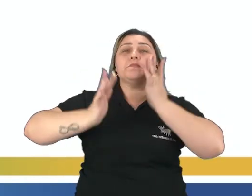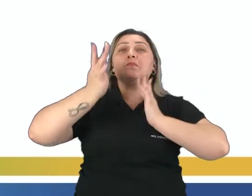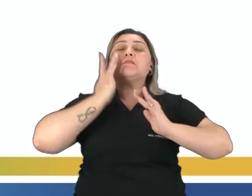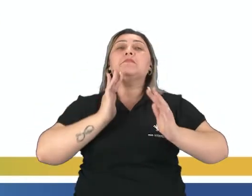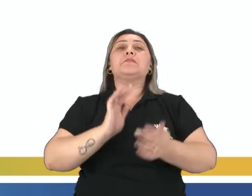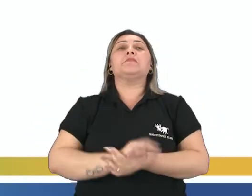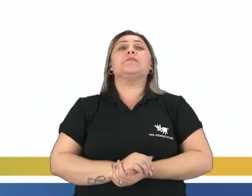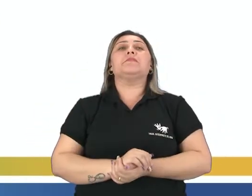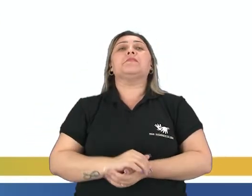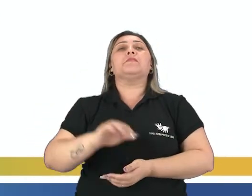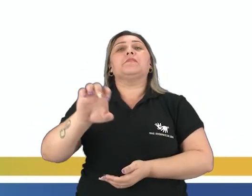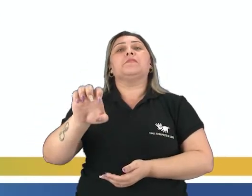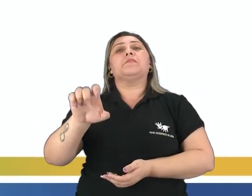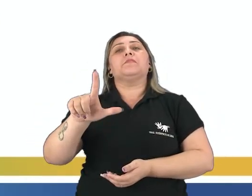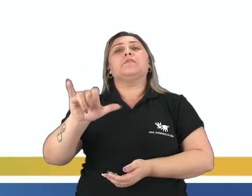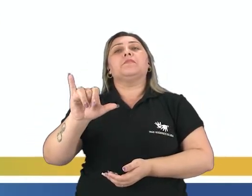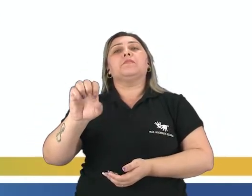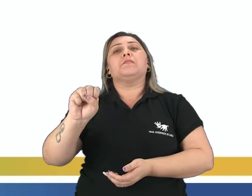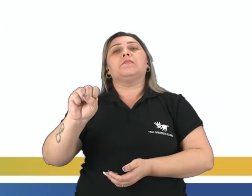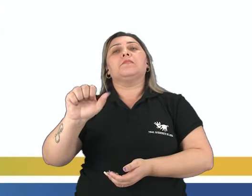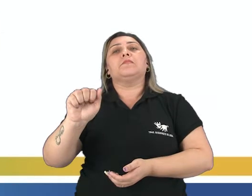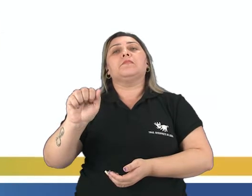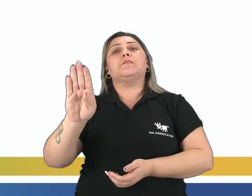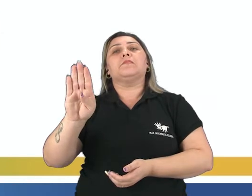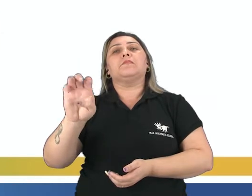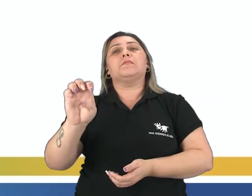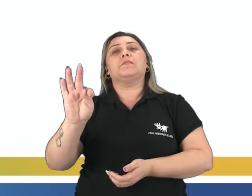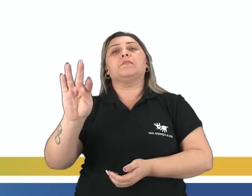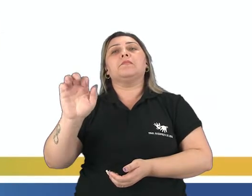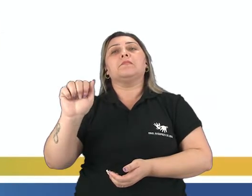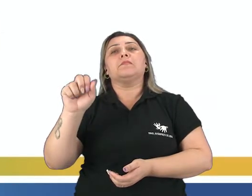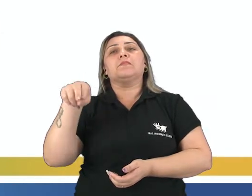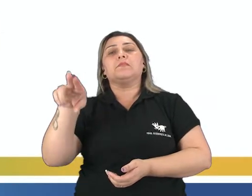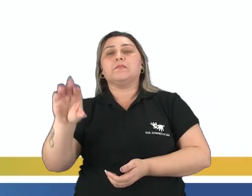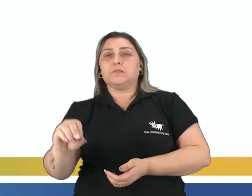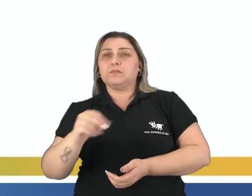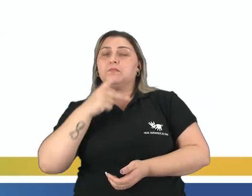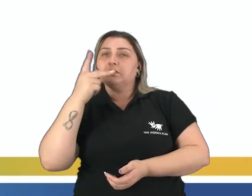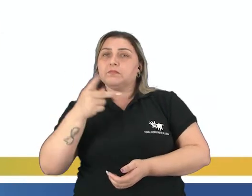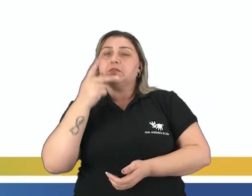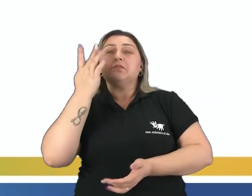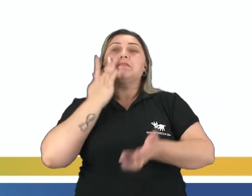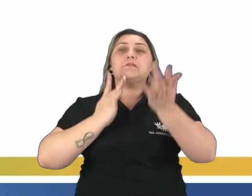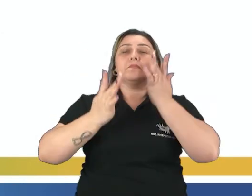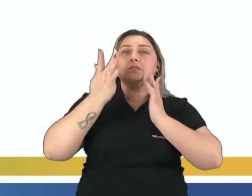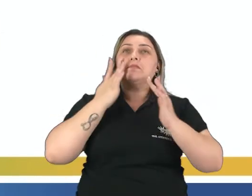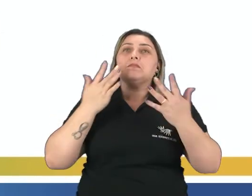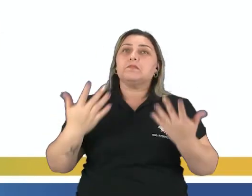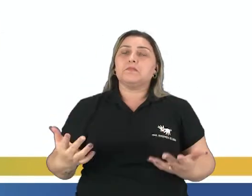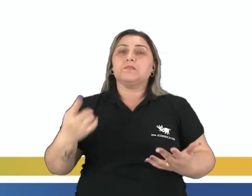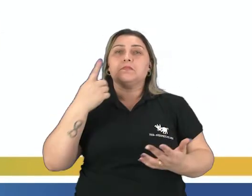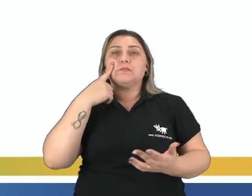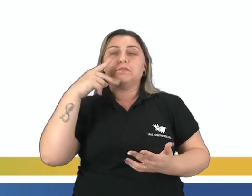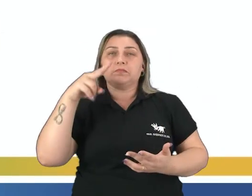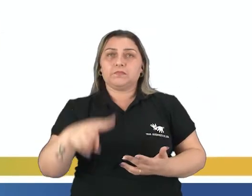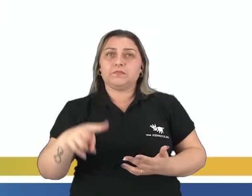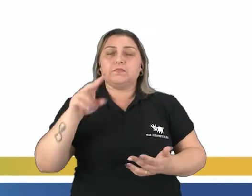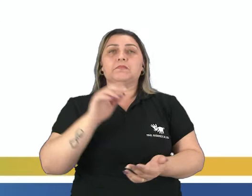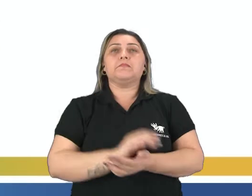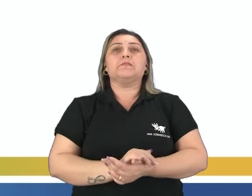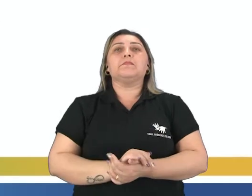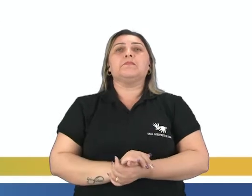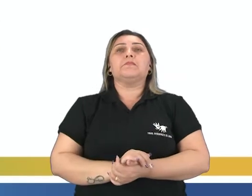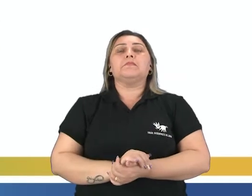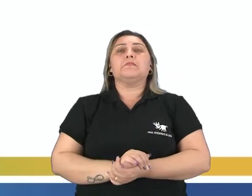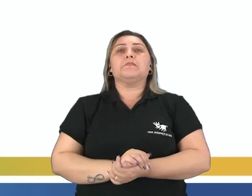né, elisabetano, gente. Gente, dizem, né, que este teatro aí que vocês estão vendo foi